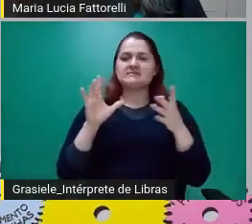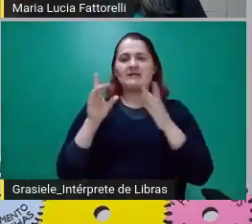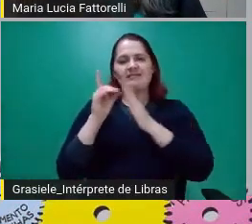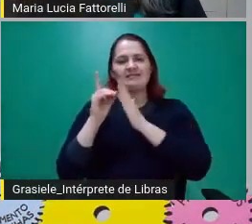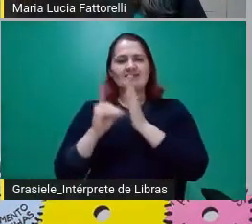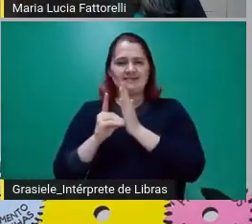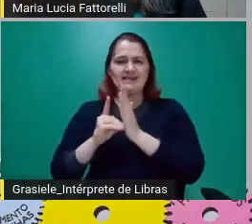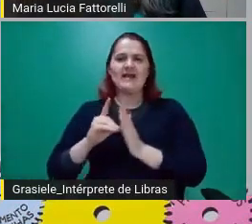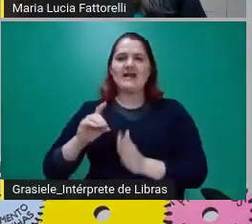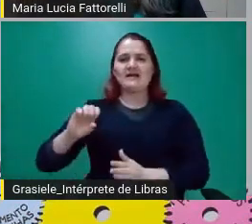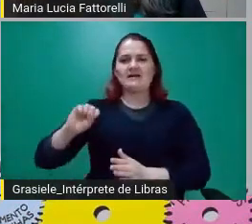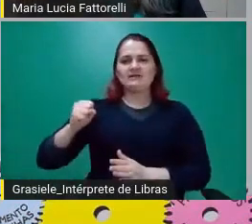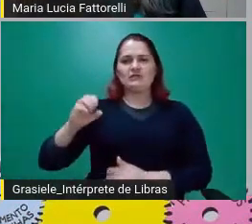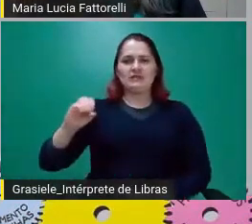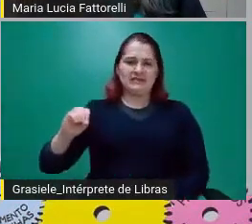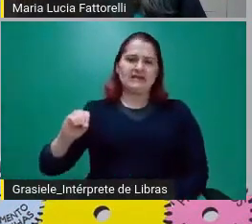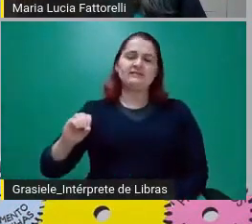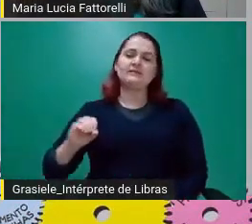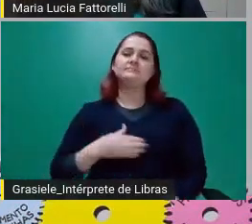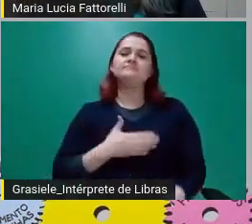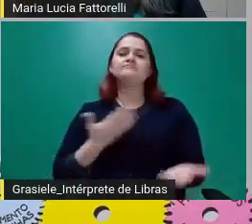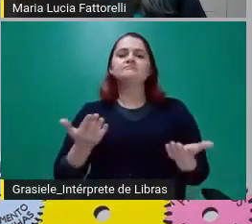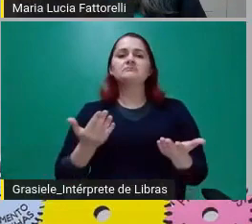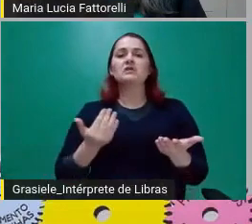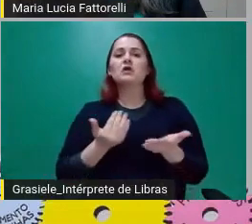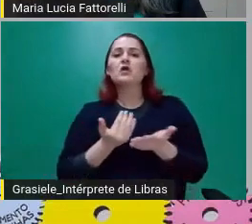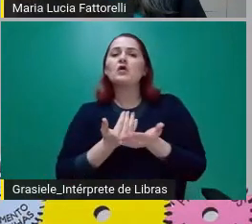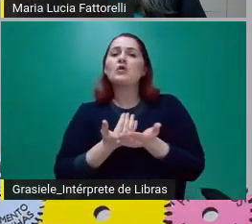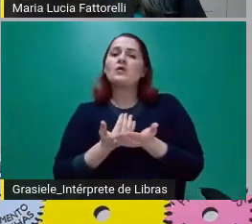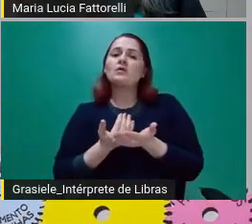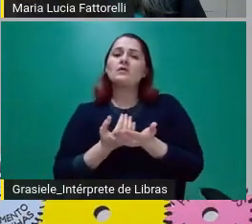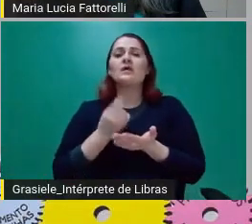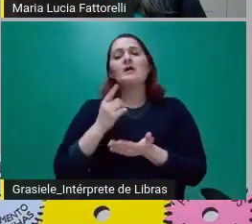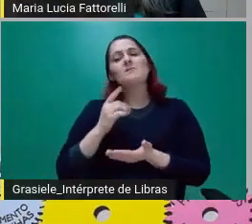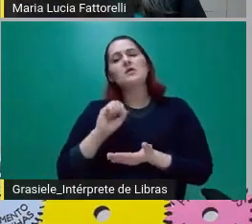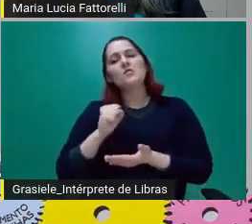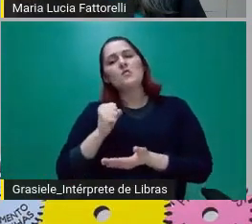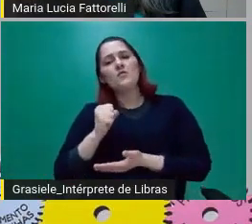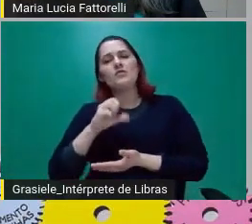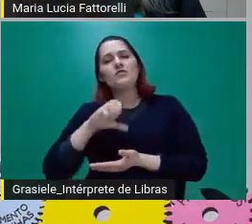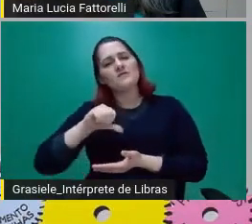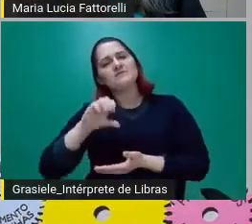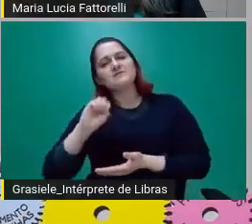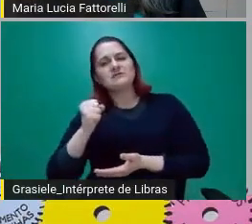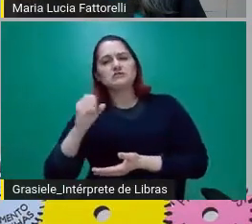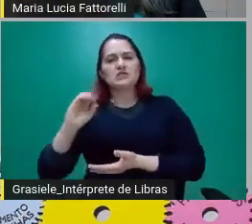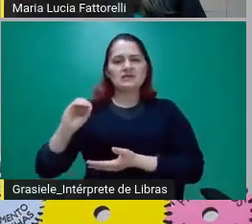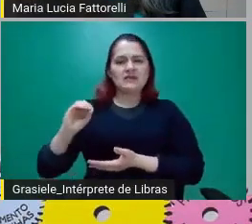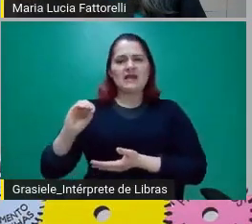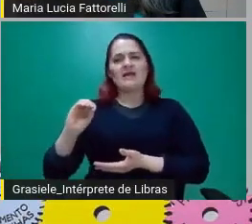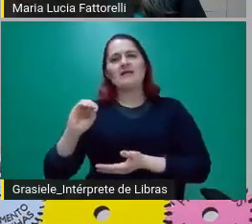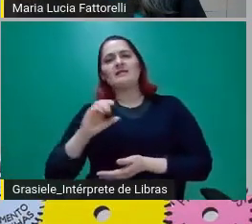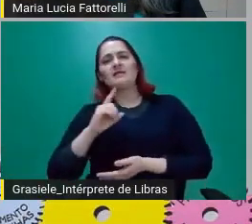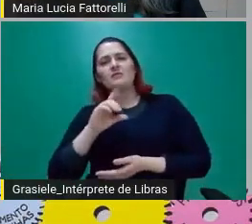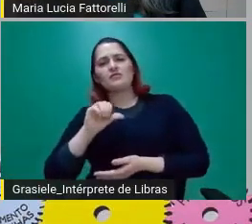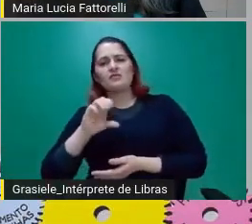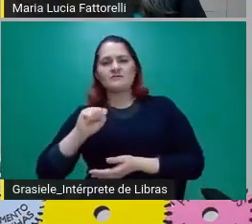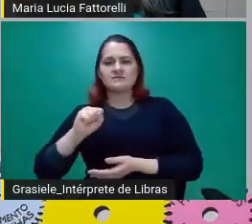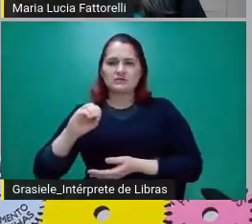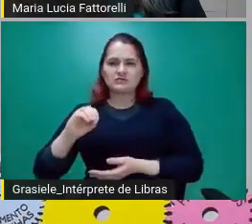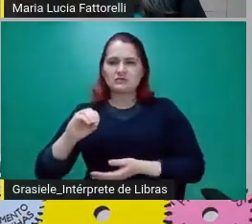do final dos anos de 1900, início dos anos 1980, há também uma reorganização da